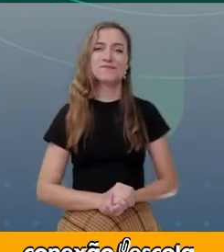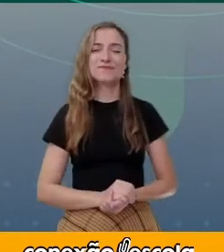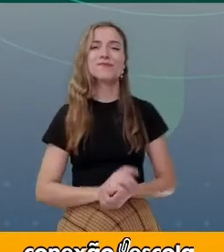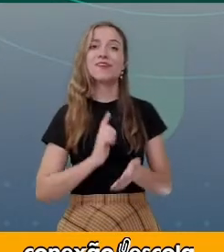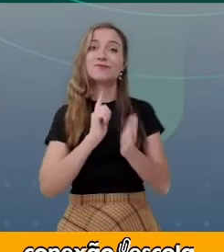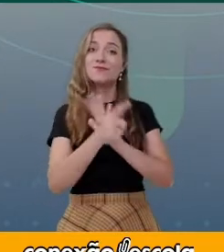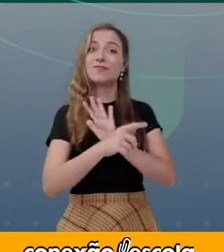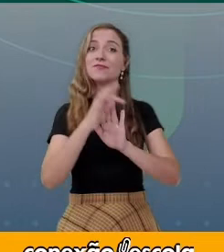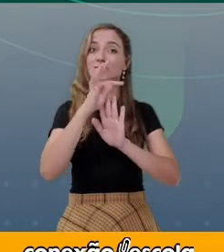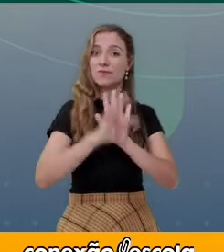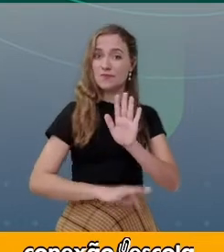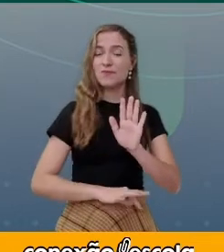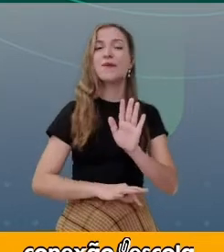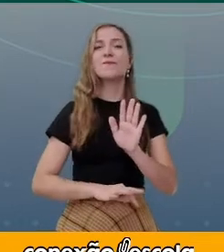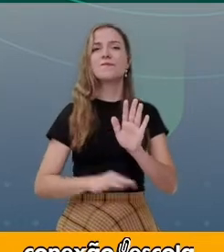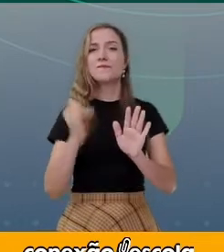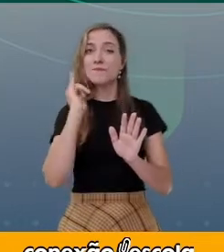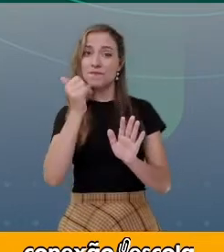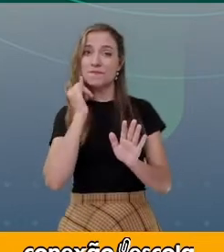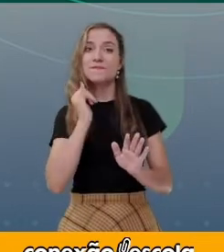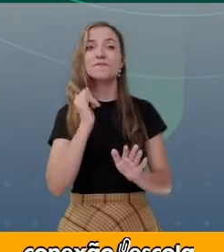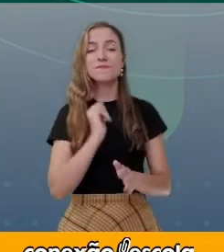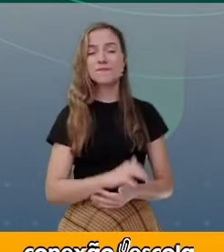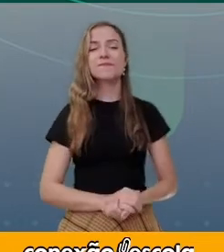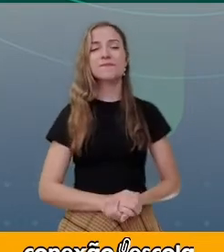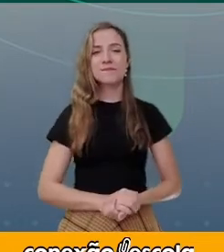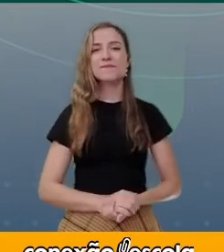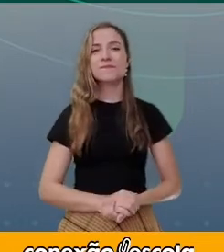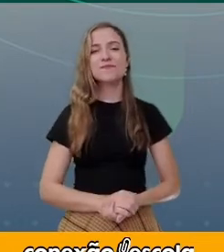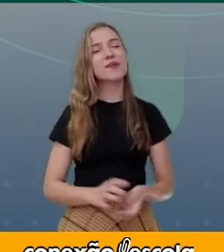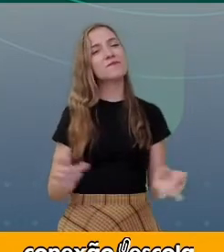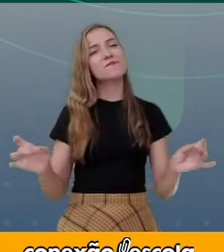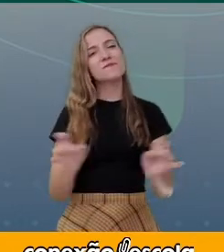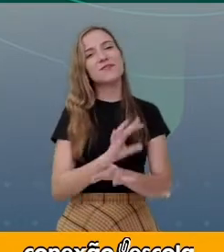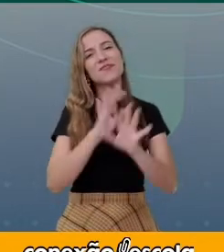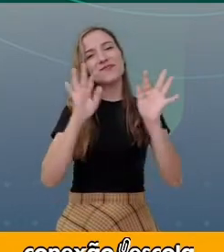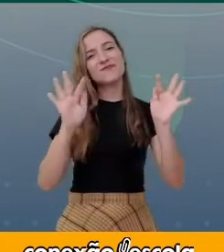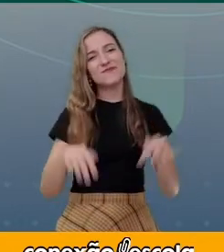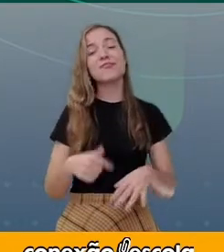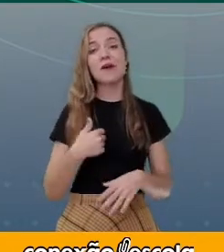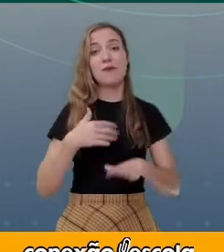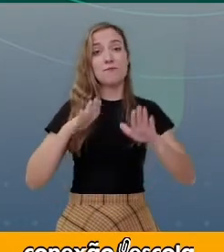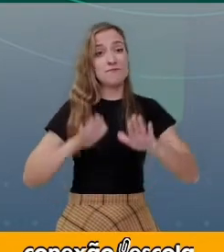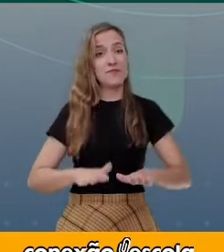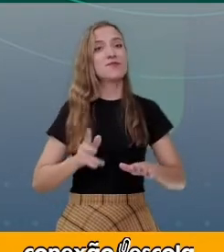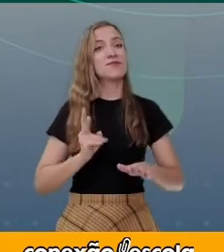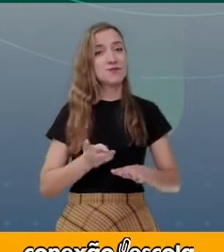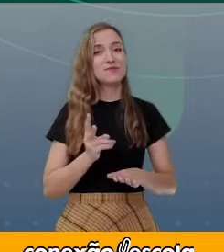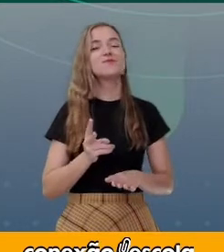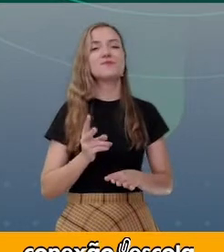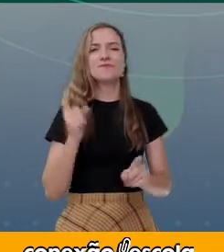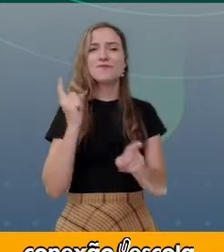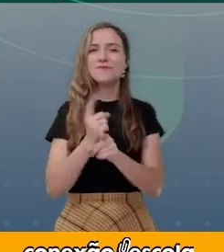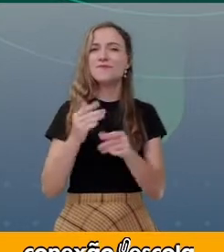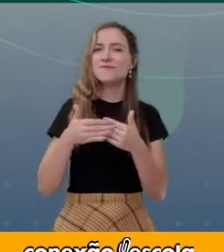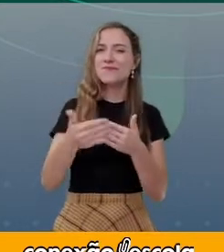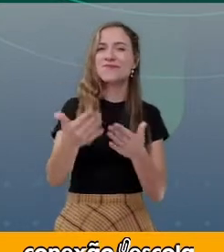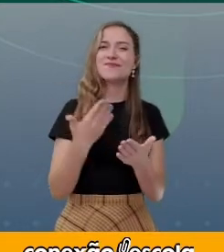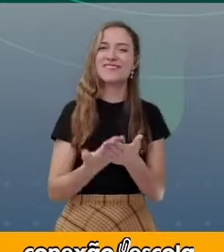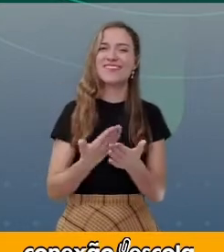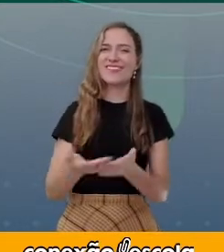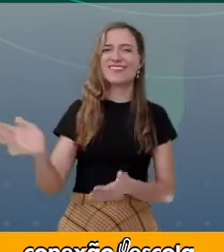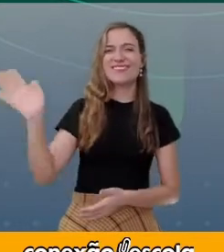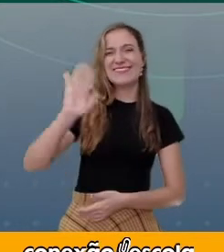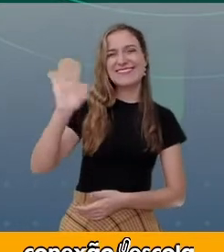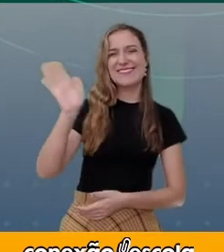gêneros textuais narrativos É isso aí eu vou ficando por aqui até a próxima